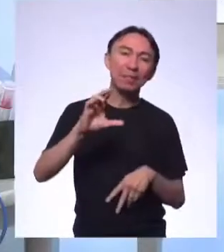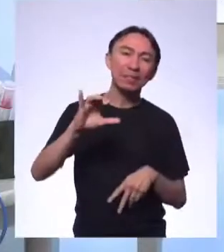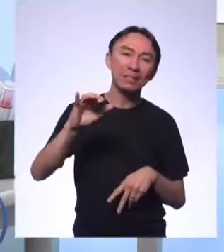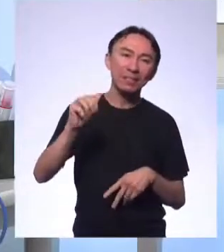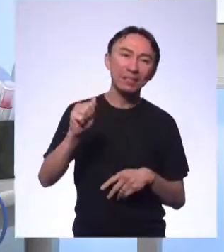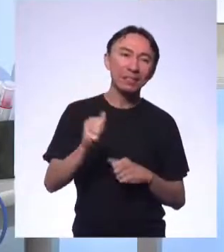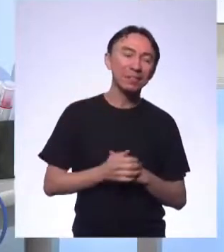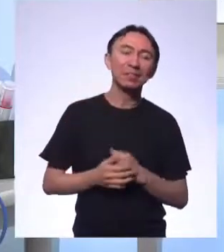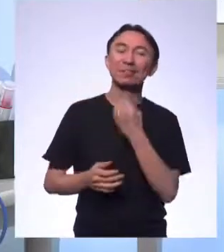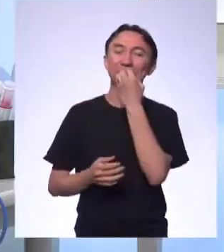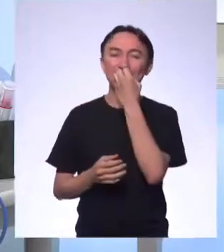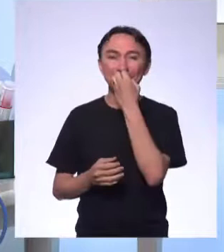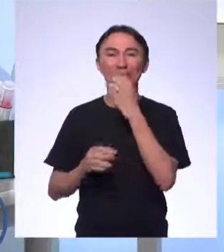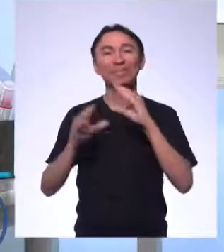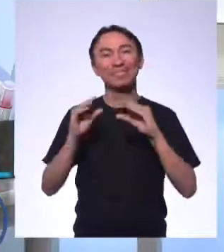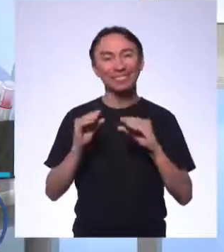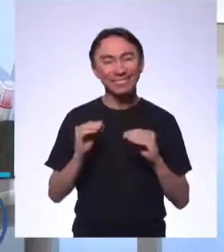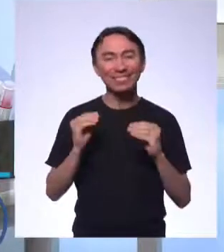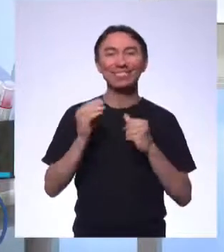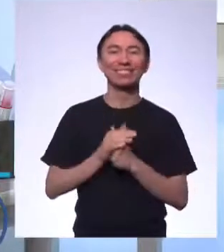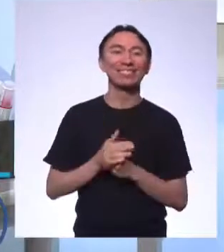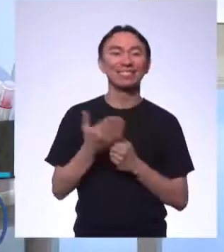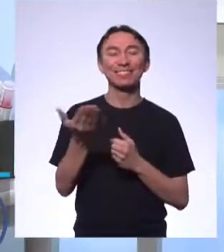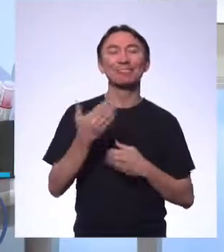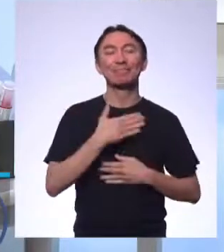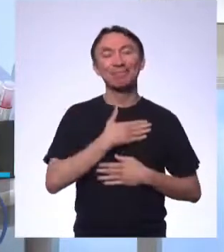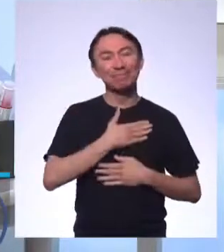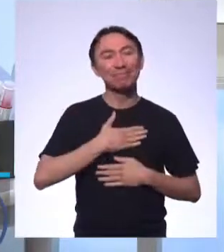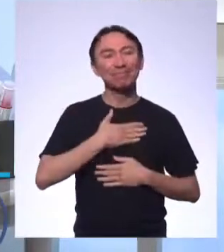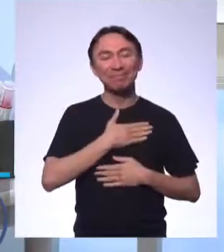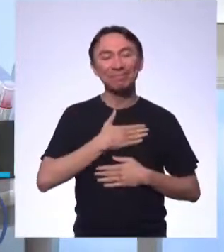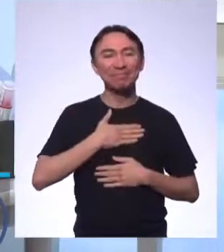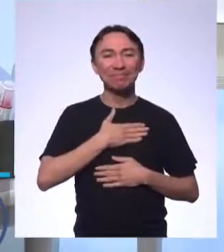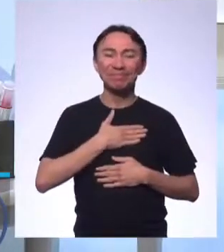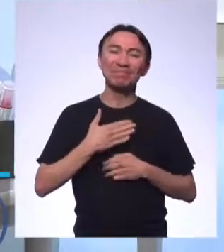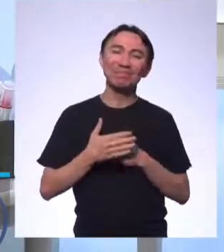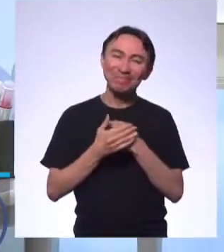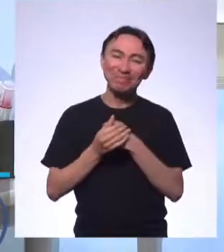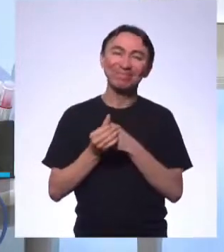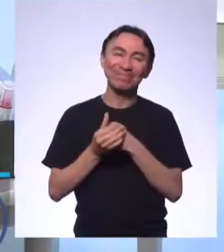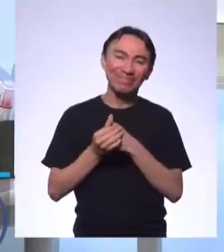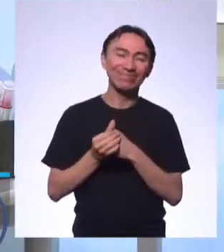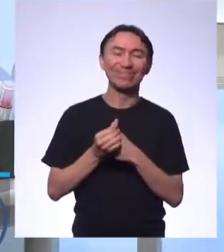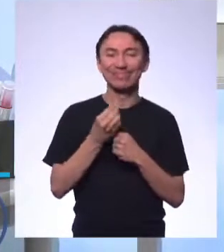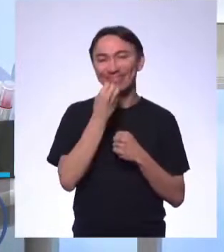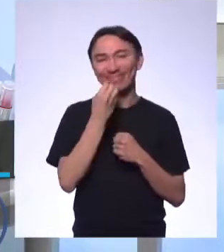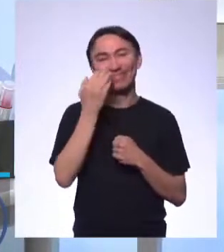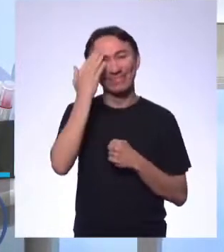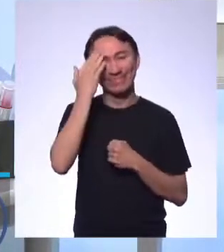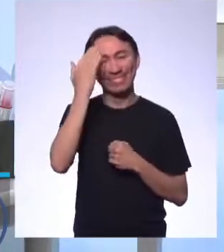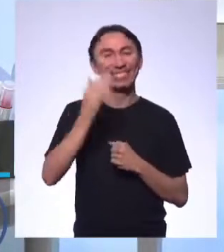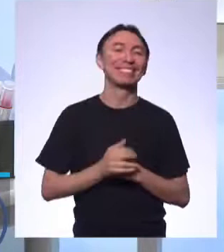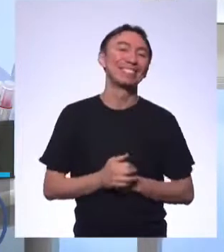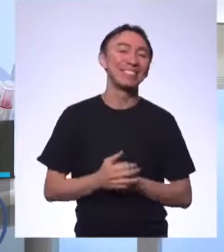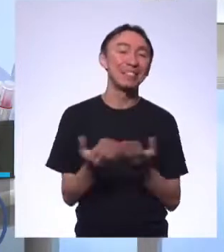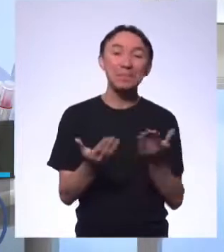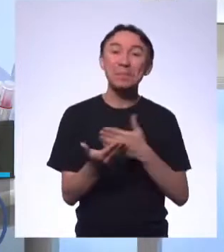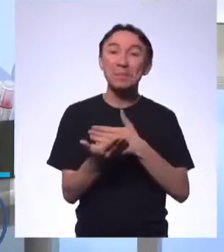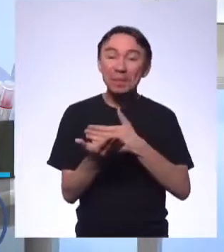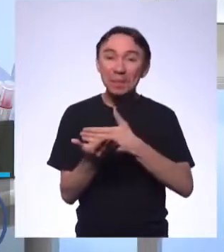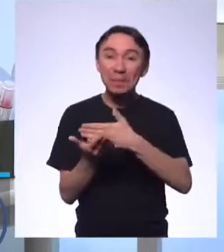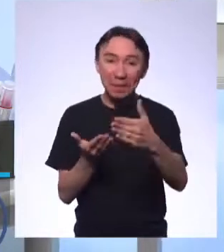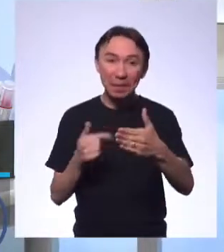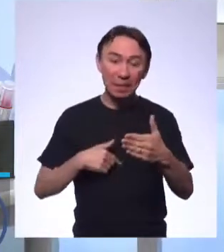Boa noite, professora Fernanda. Obrigada aí pela acolhida tão calorosa nessa noite de hoje. Então, alunos, vamos começar pela